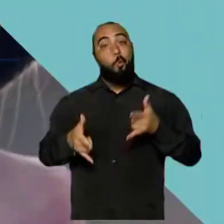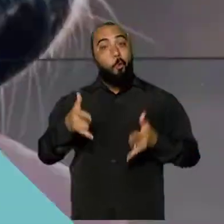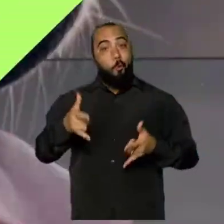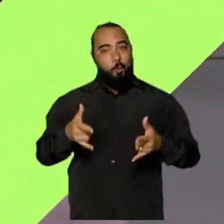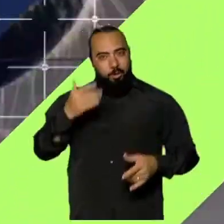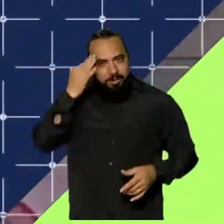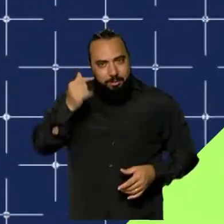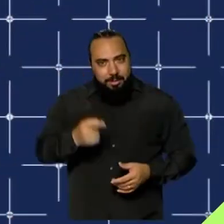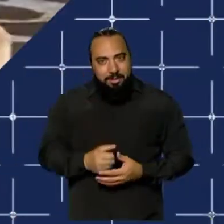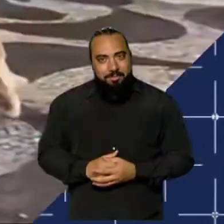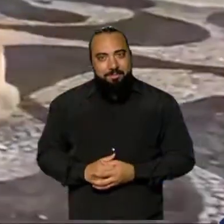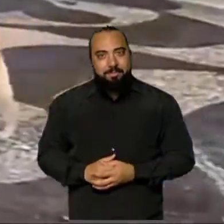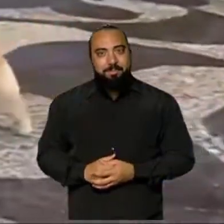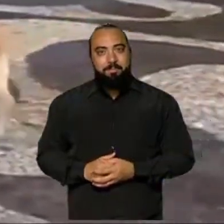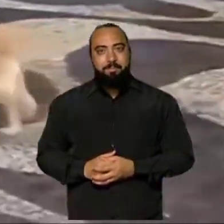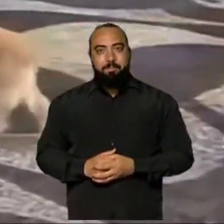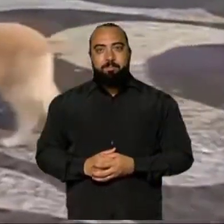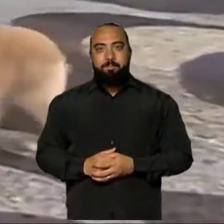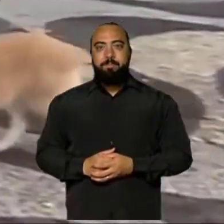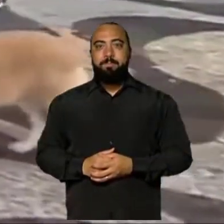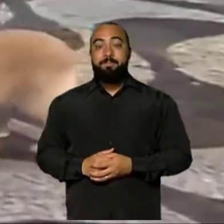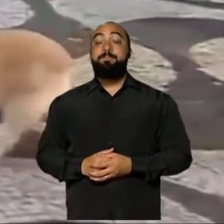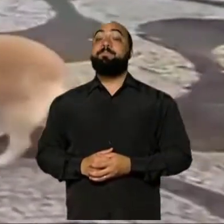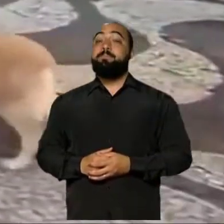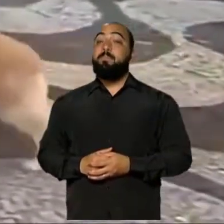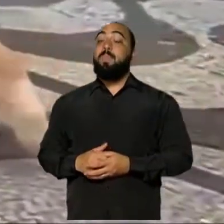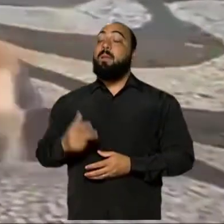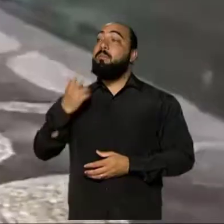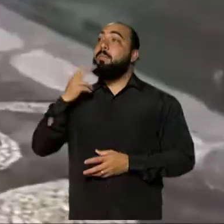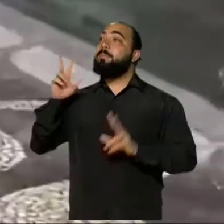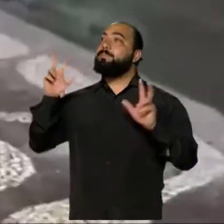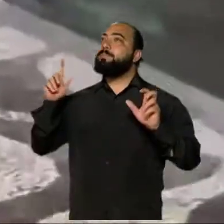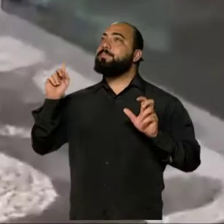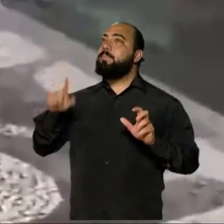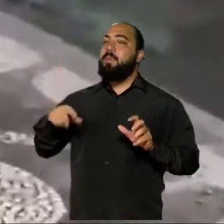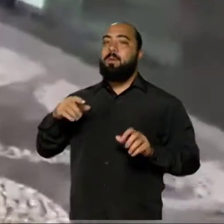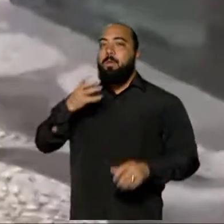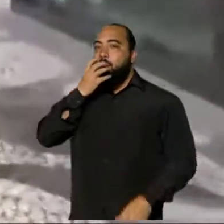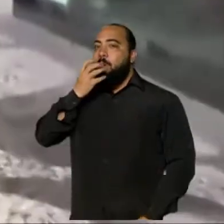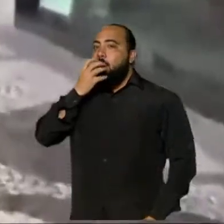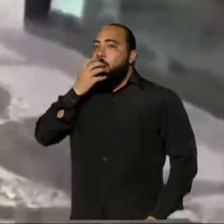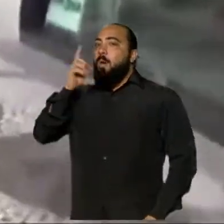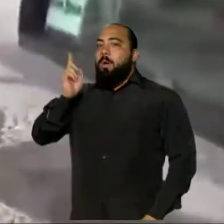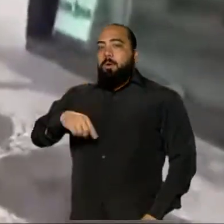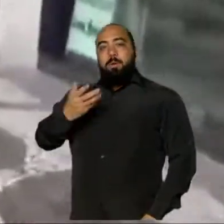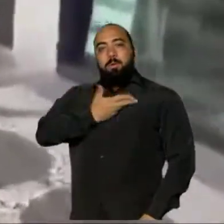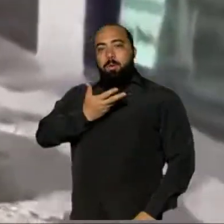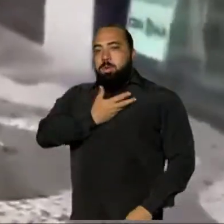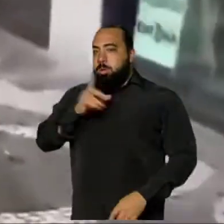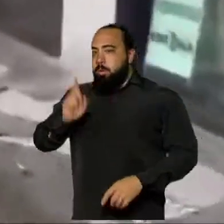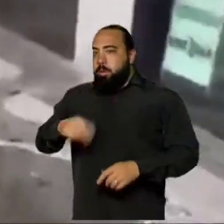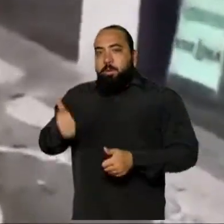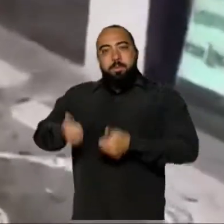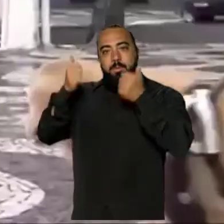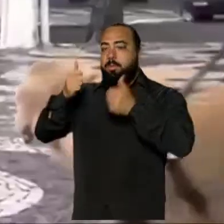sabia? Há quem diga que o cão é o melhor amigo do homem, mas mais do que isso, em muitos casos,